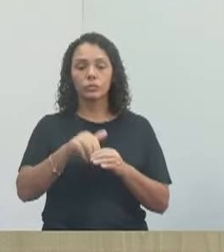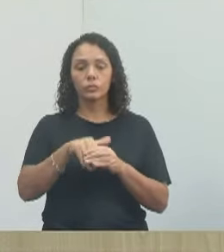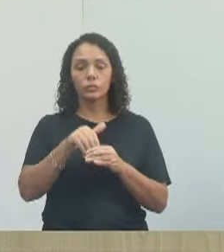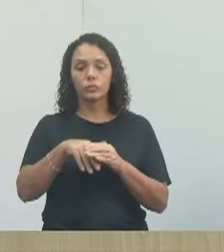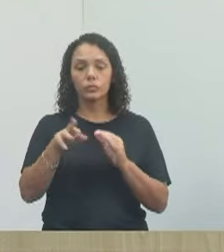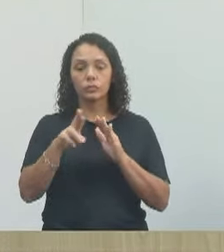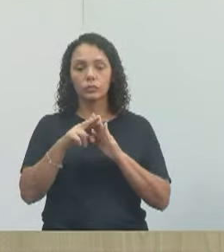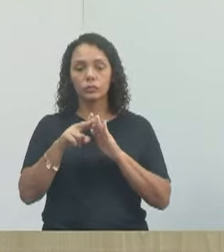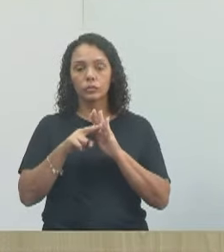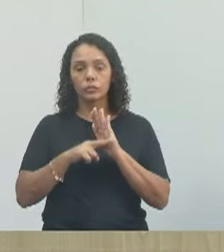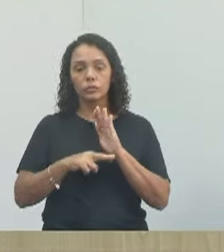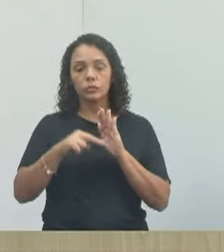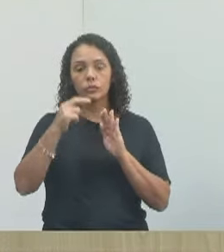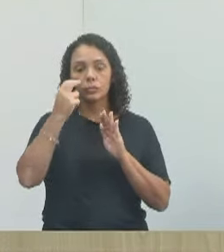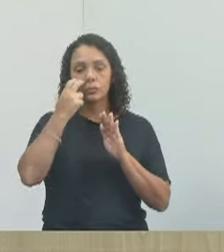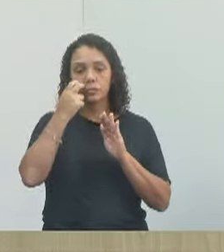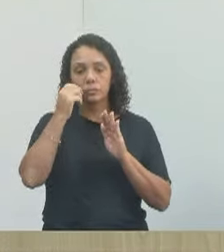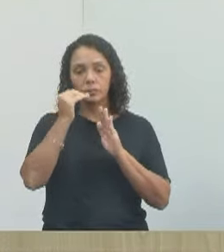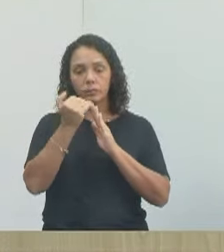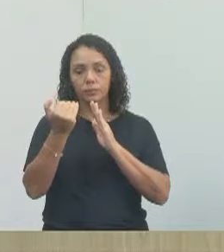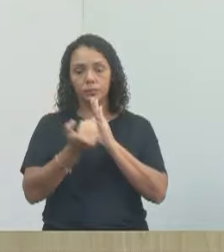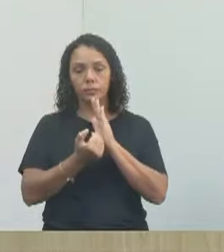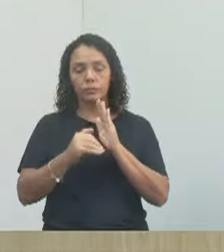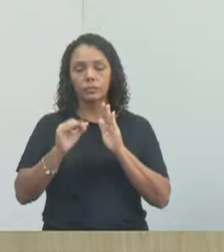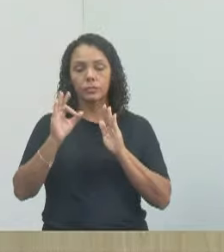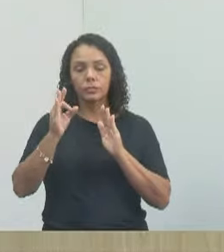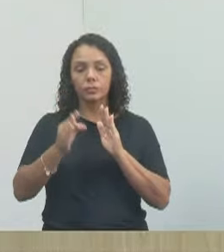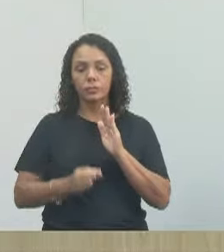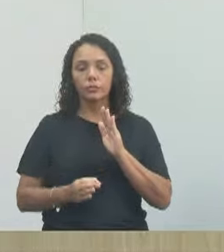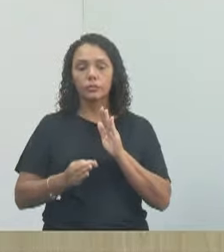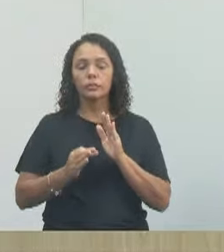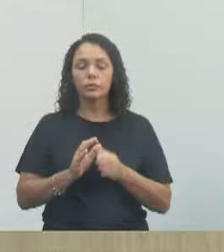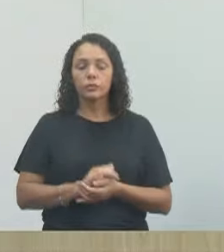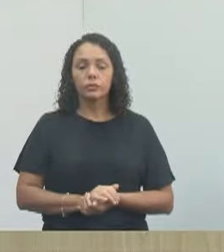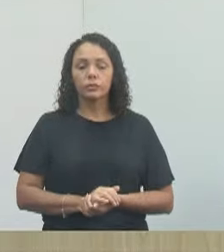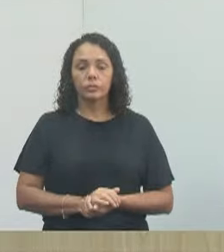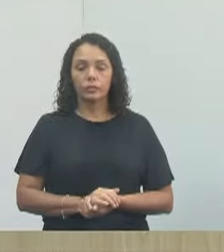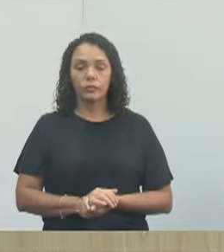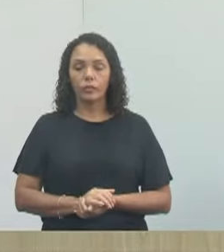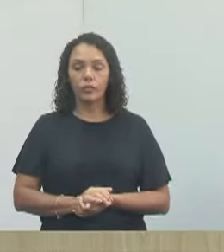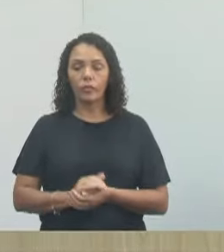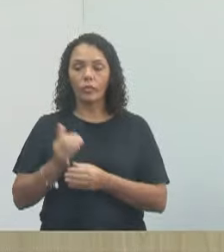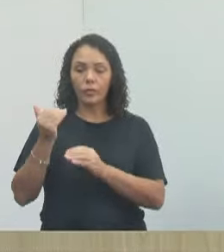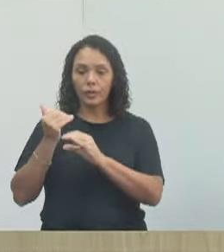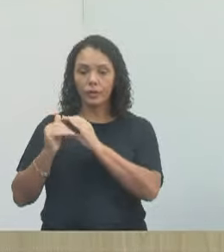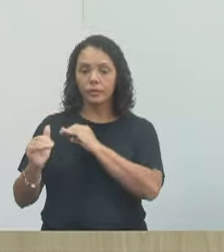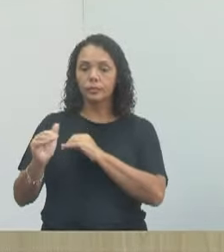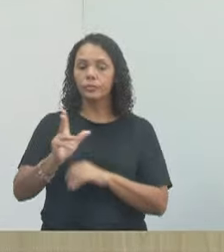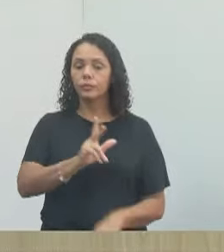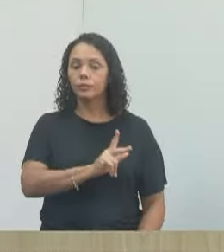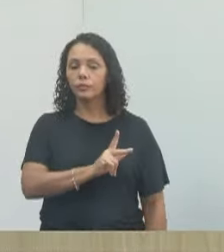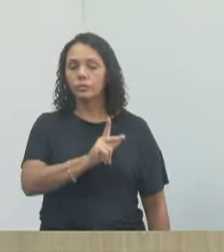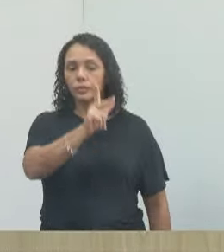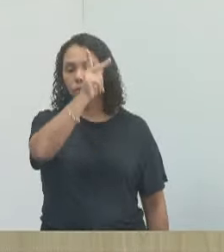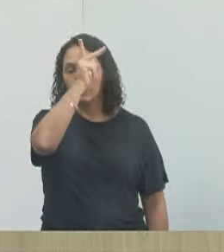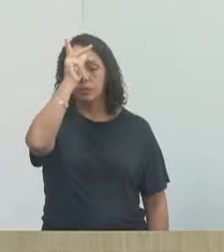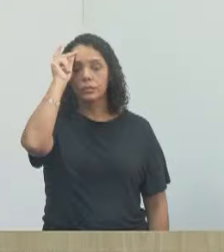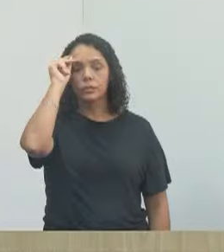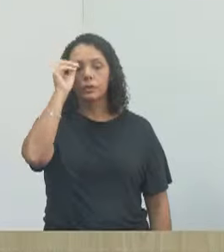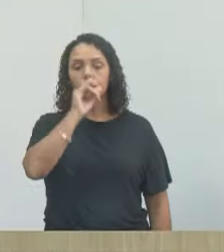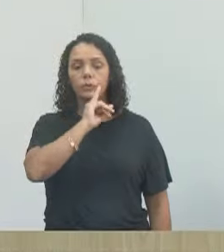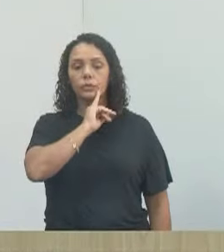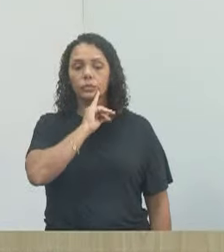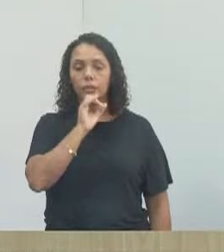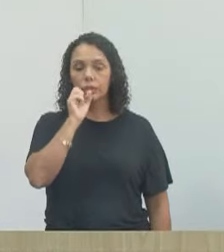aprovado pelo ecgo plenário cumprid as formalidades regimentais seja encaminhado Senhor Prefeito Municipal de jací